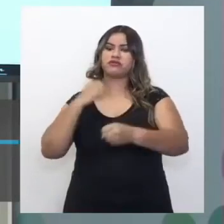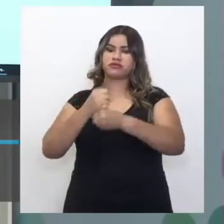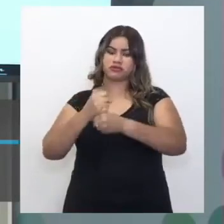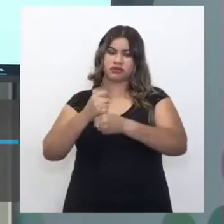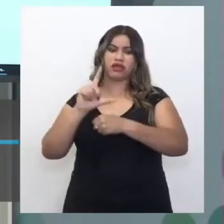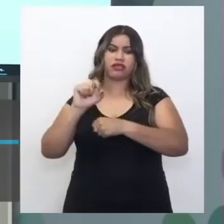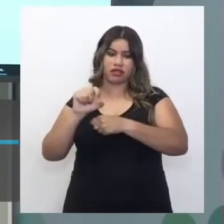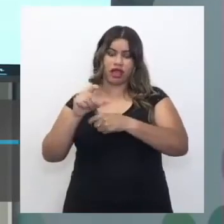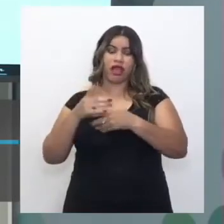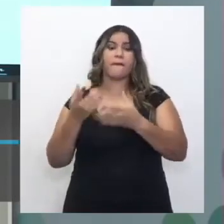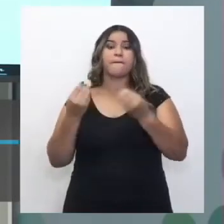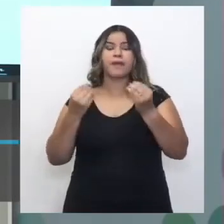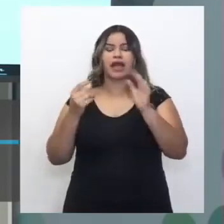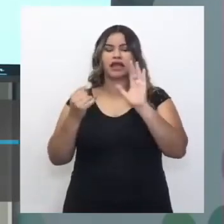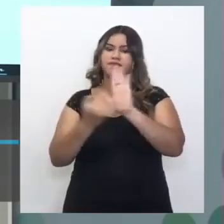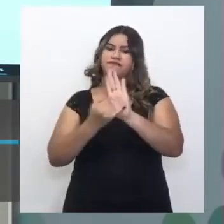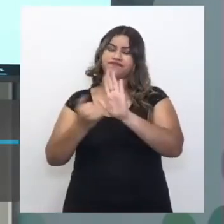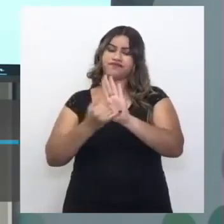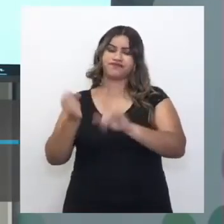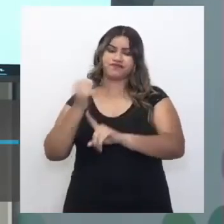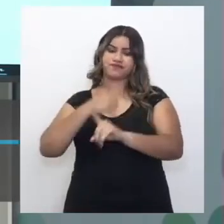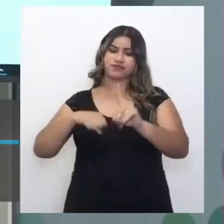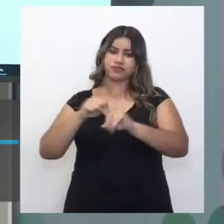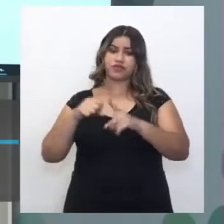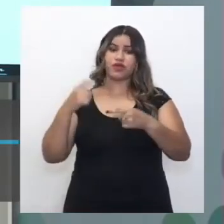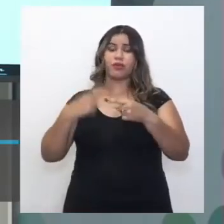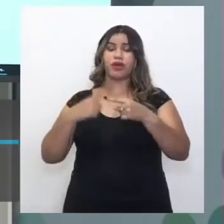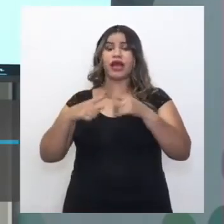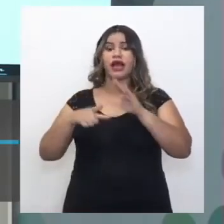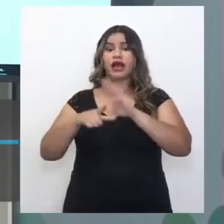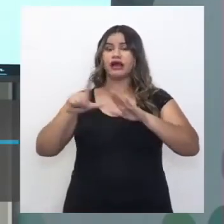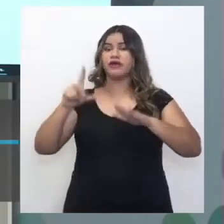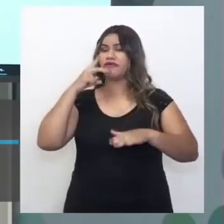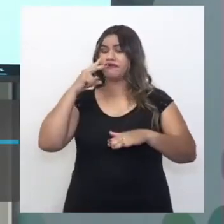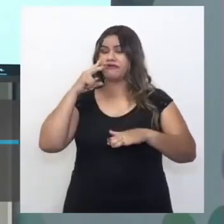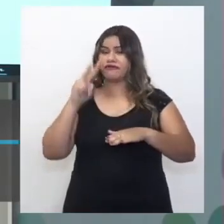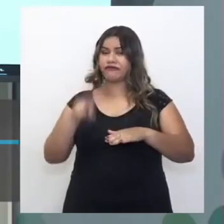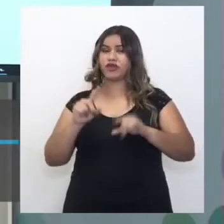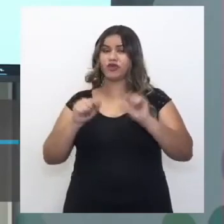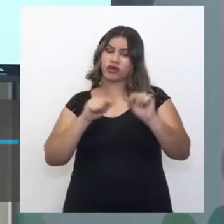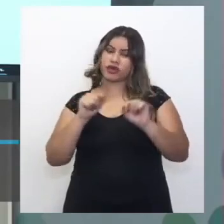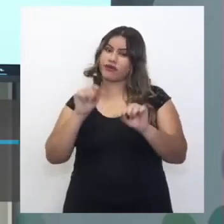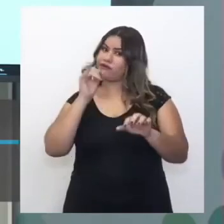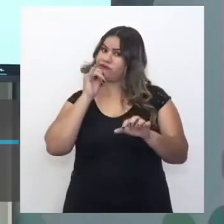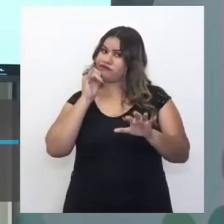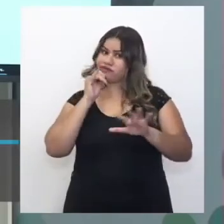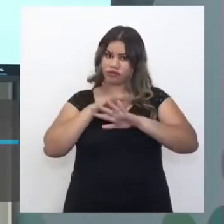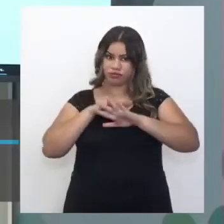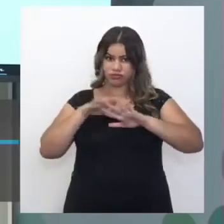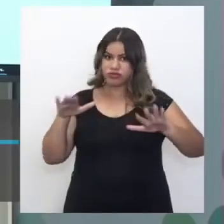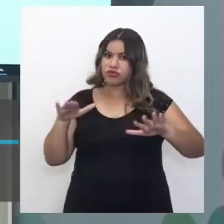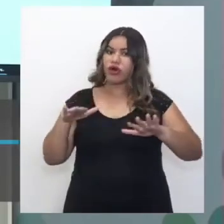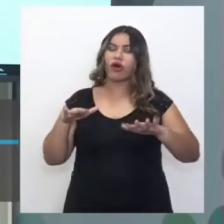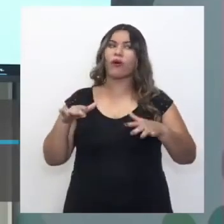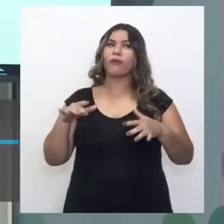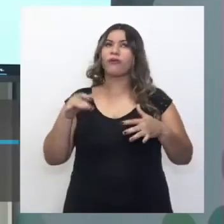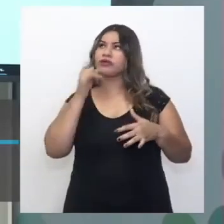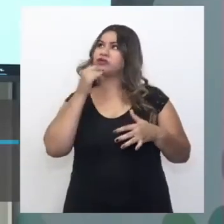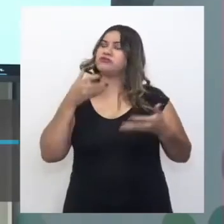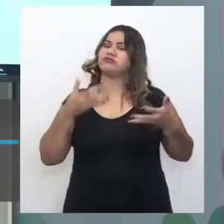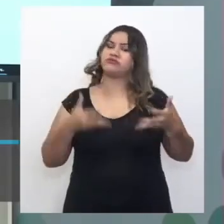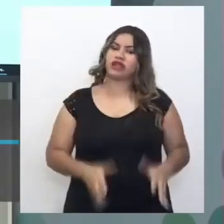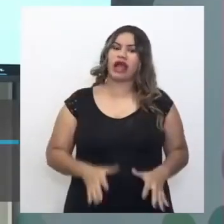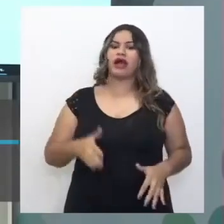sociais, anualmente, porque, como a gente viu na tela anterior, esses números, que é um exemplo, né? Eu estou dando exemplo aí de nascimento,